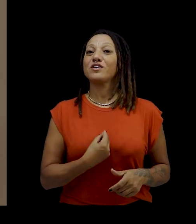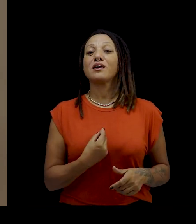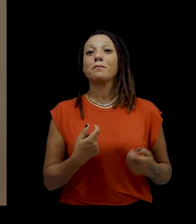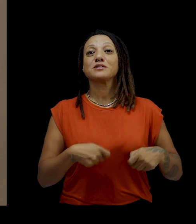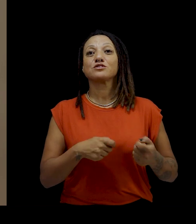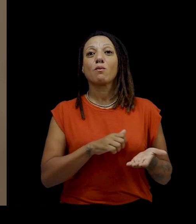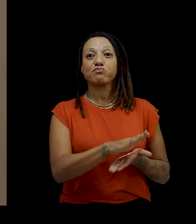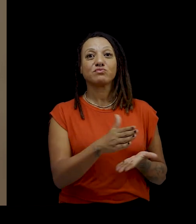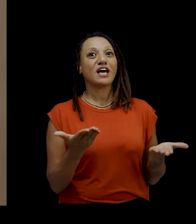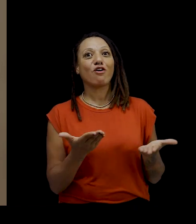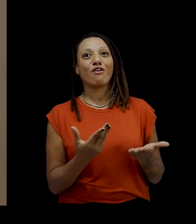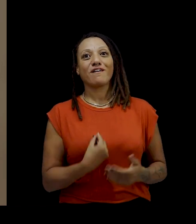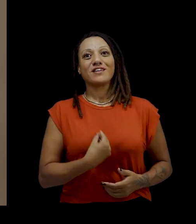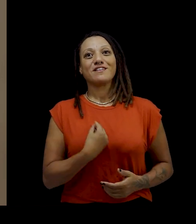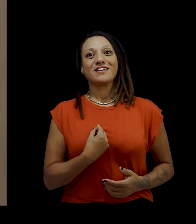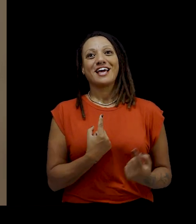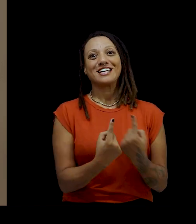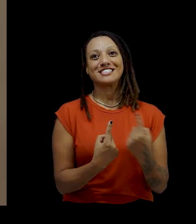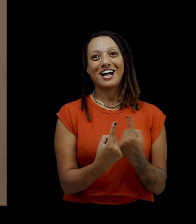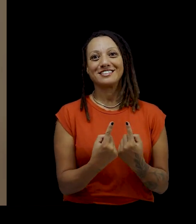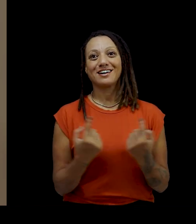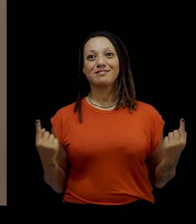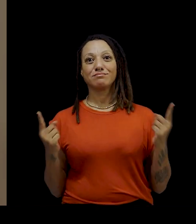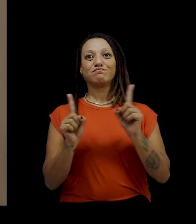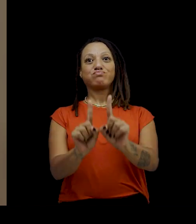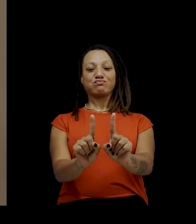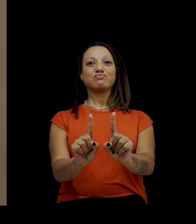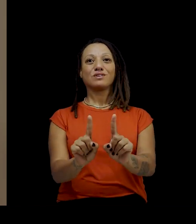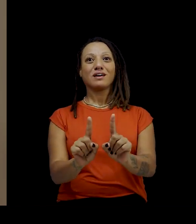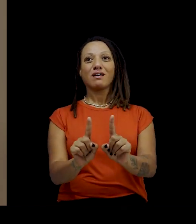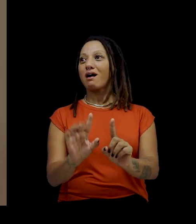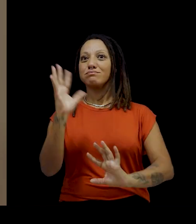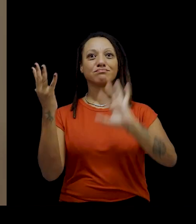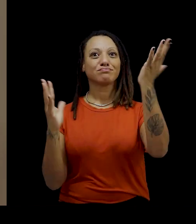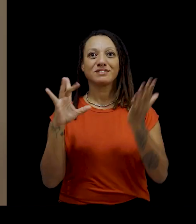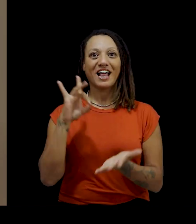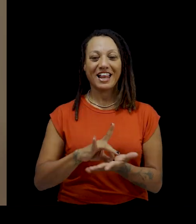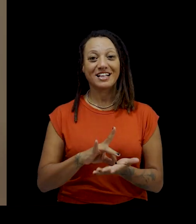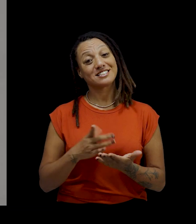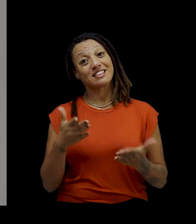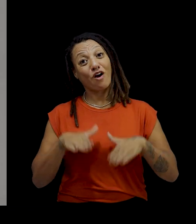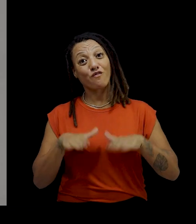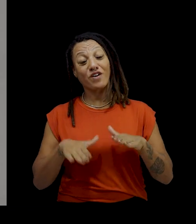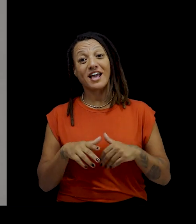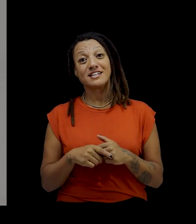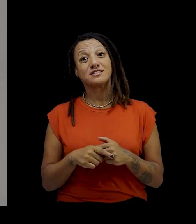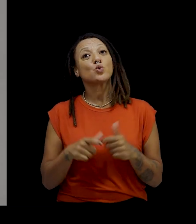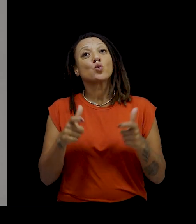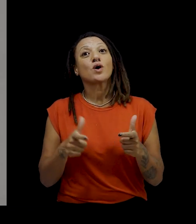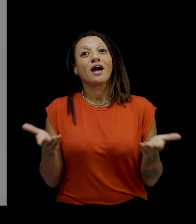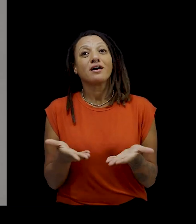desertificação, e ela também é uma Curupira da estrada, mas as duas vão se encontrar no distrito da realidade. Então, pensar que talvez